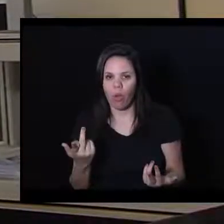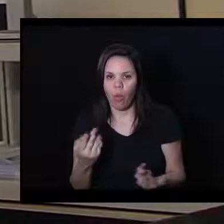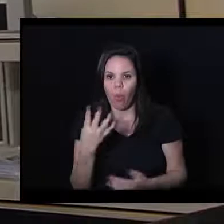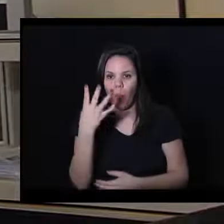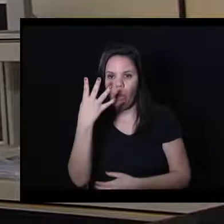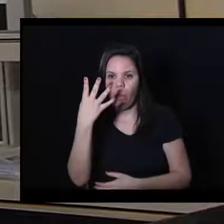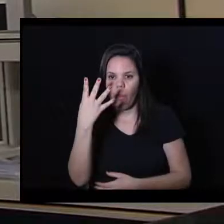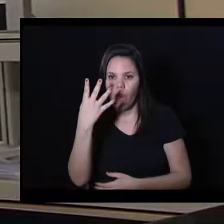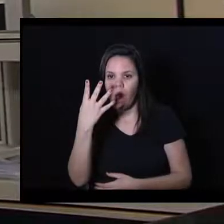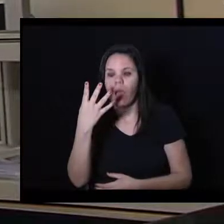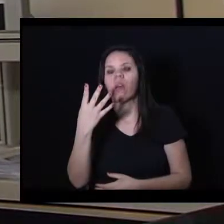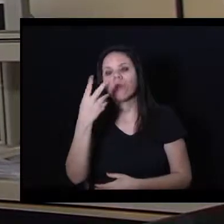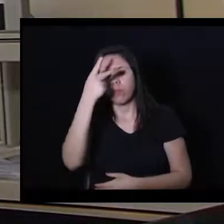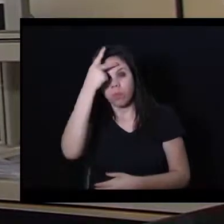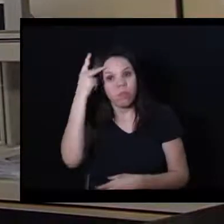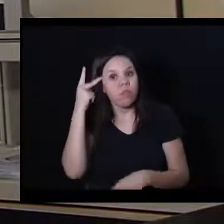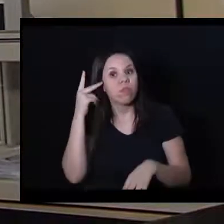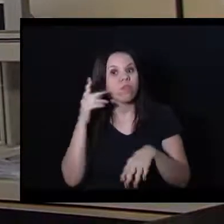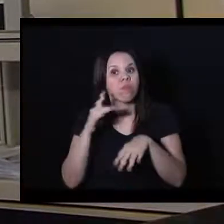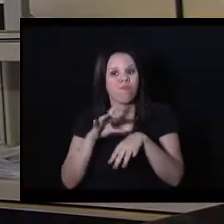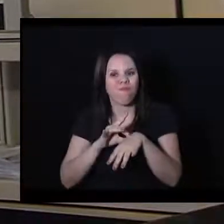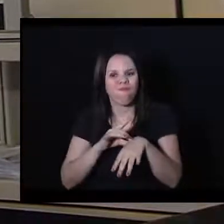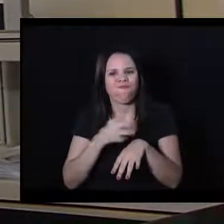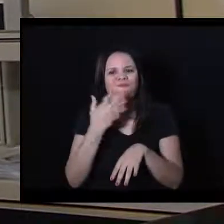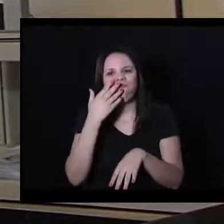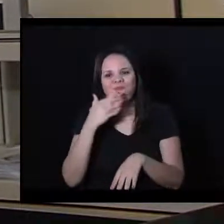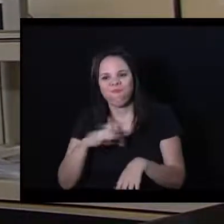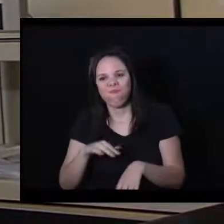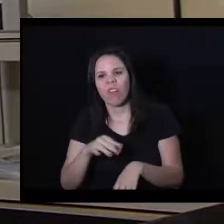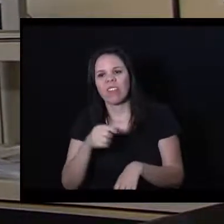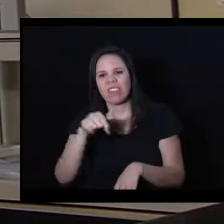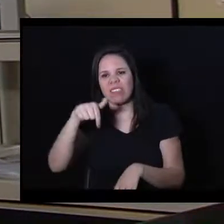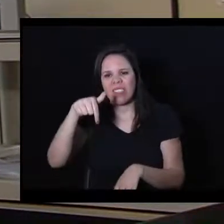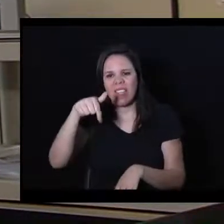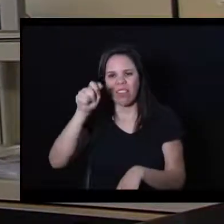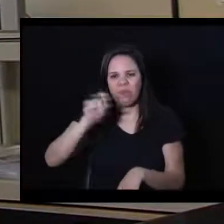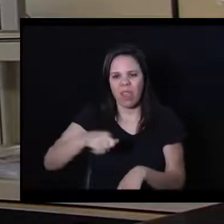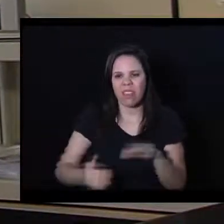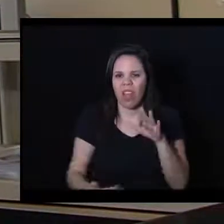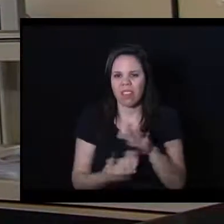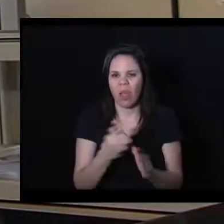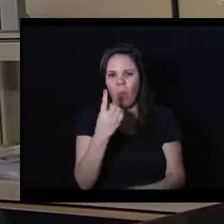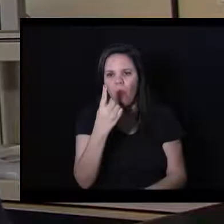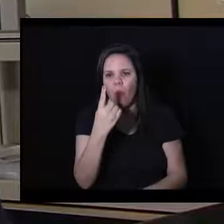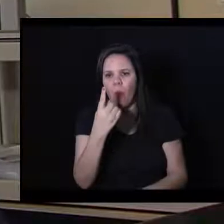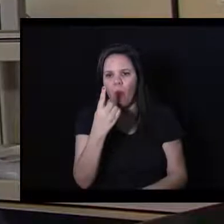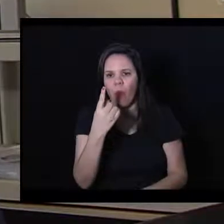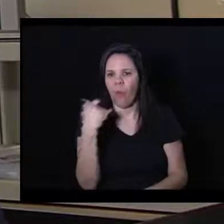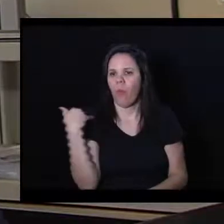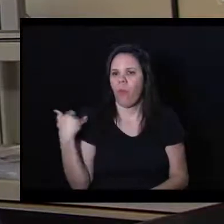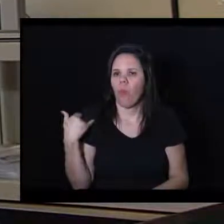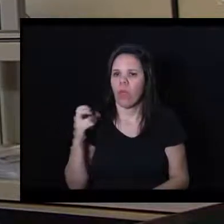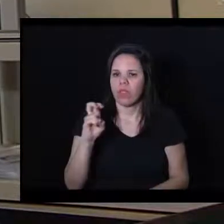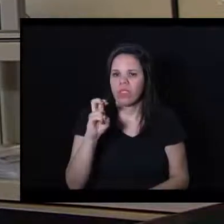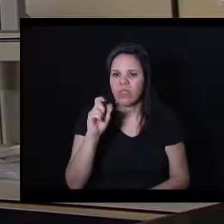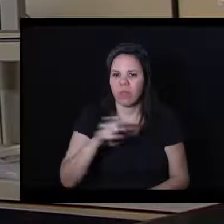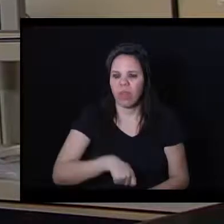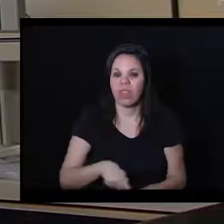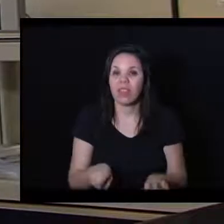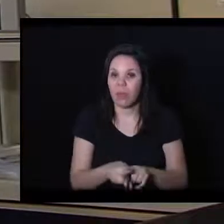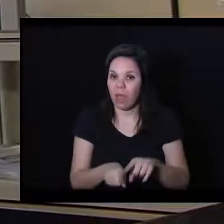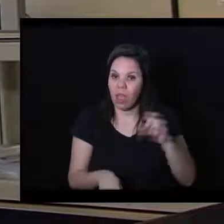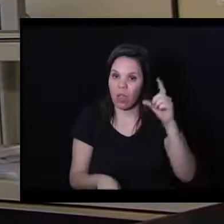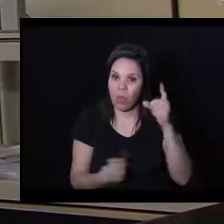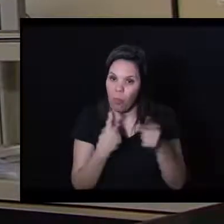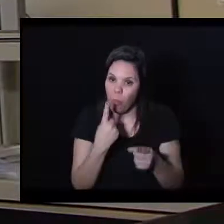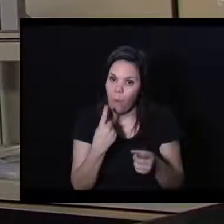4 casos que envolvem crianças de 7 meses a 1 ano e 5 meses. Tem inclusive um bebê de 9